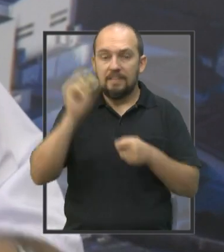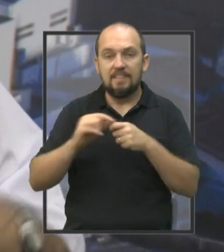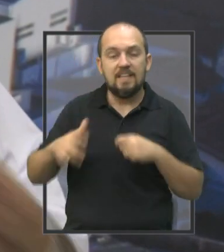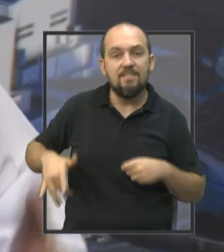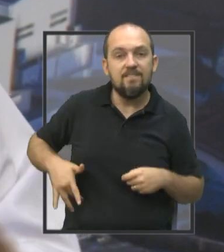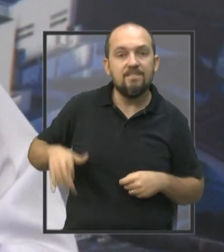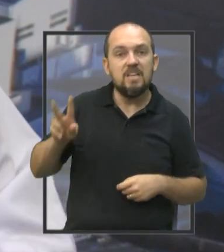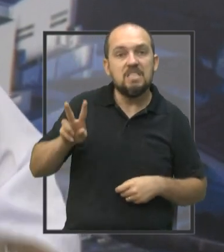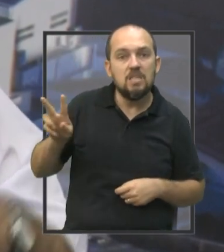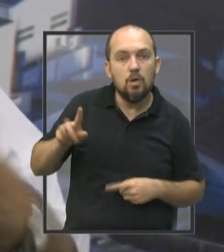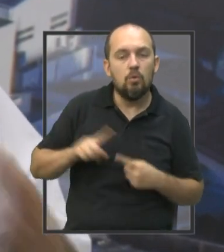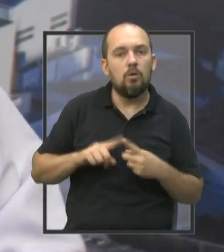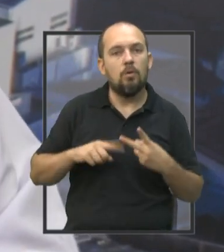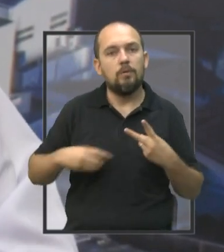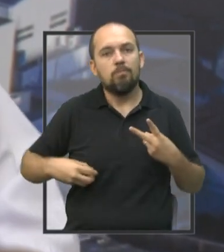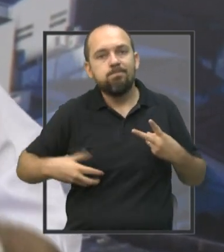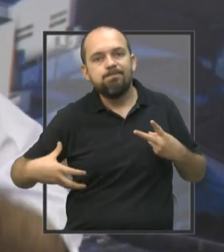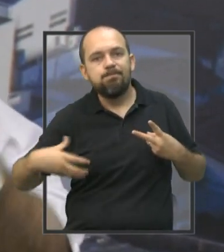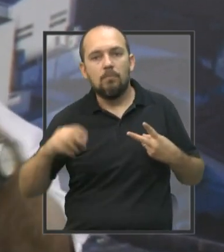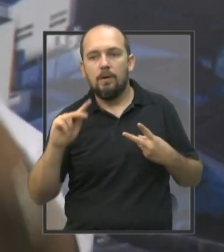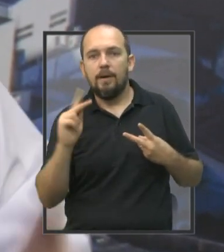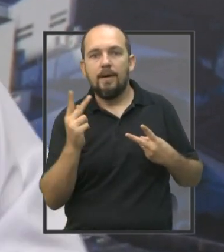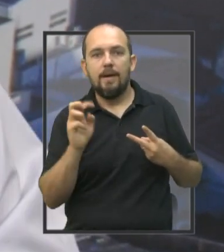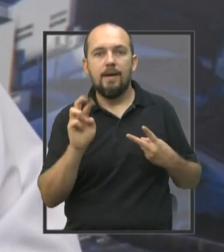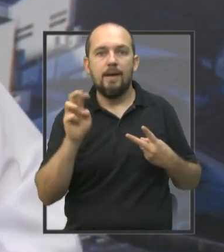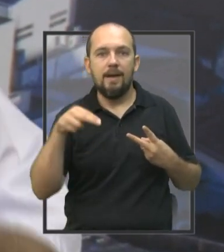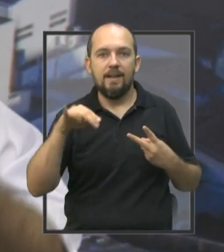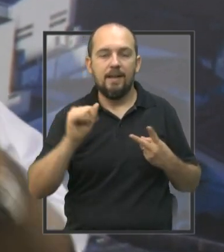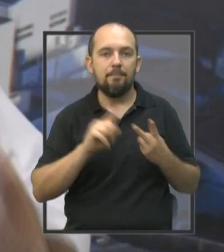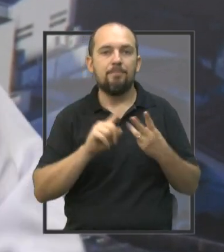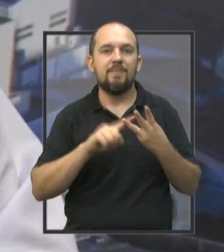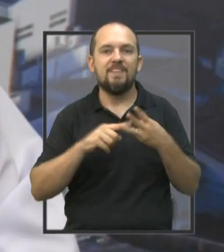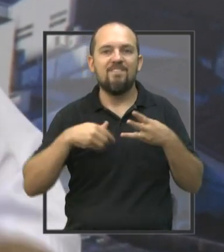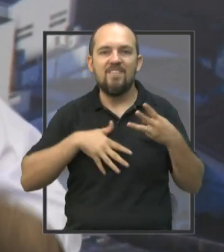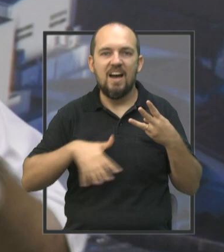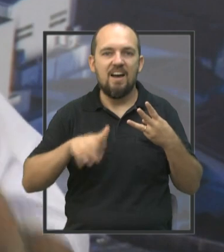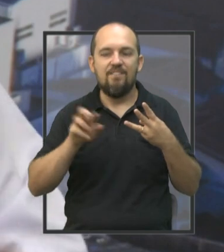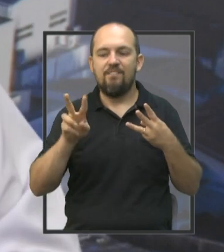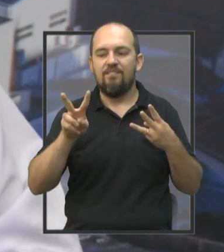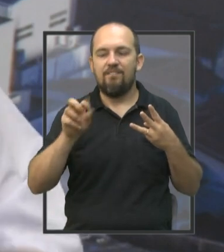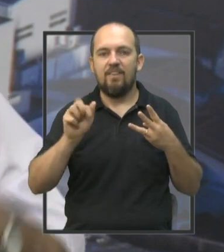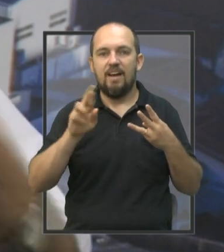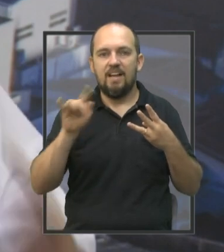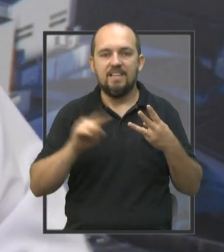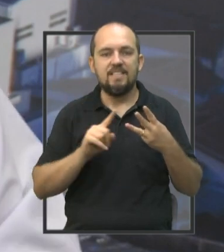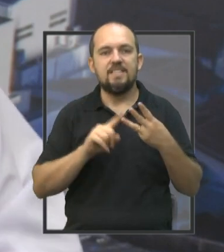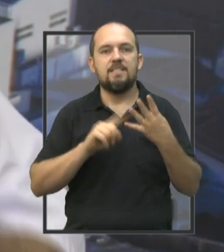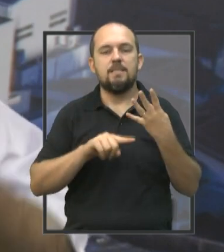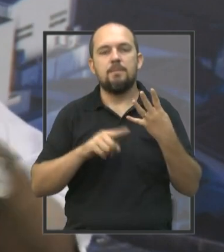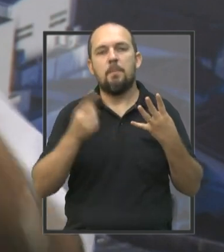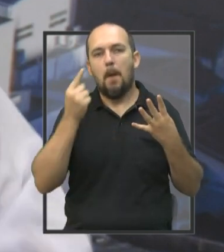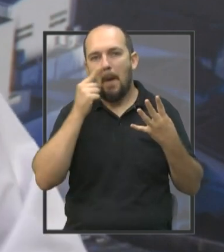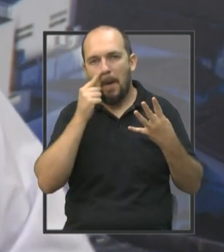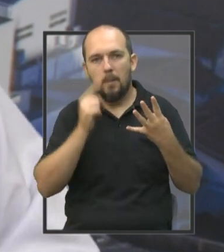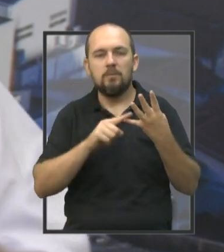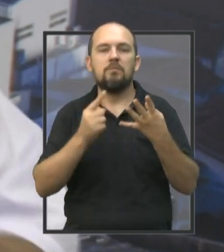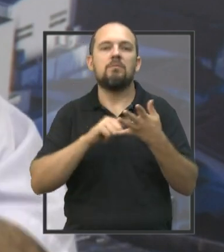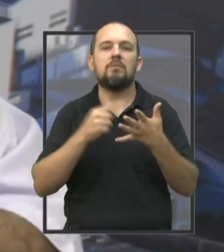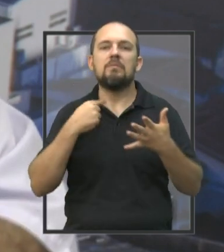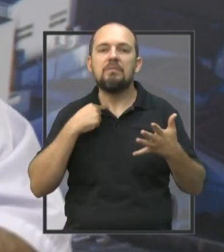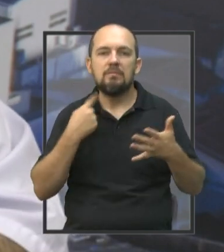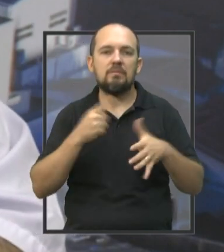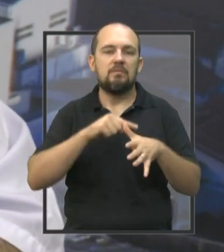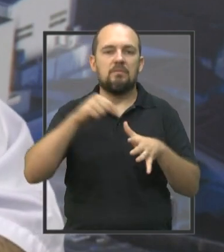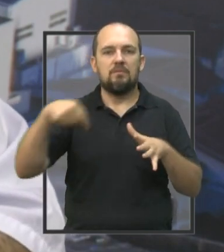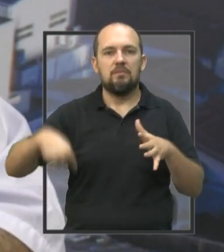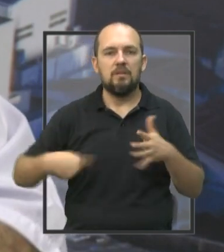vesícula, hérnia, varizes, hemorroida, amígdala, adenoide, fimose, vasectomia,